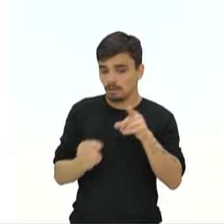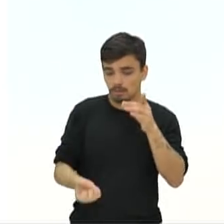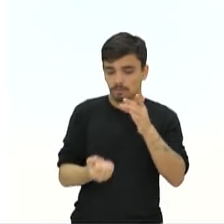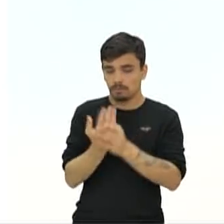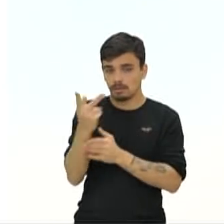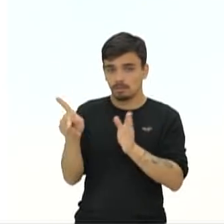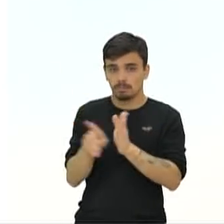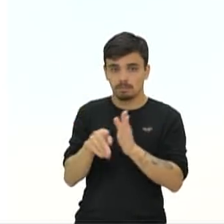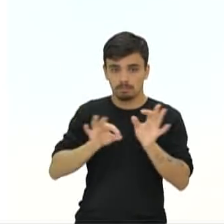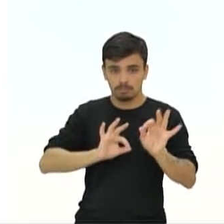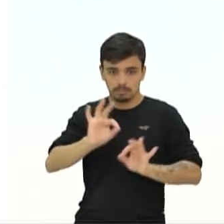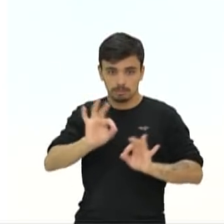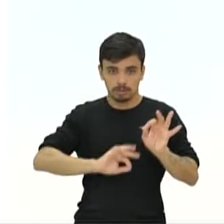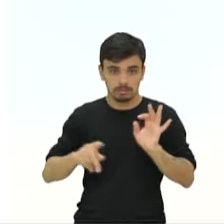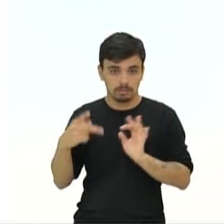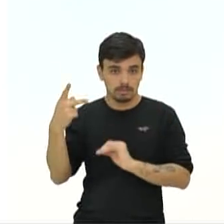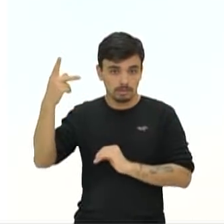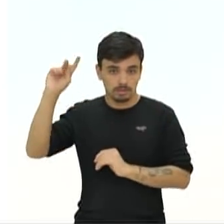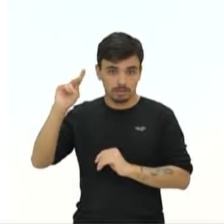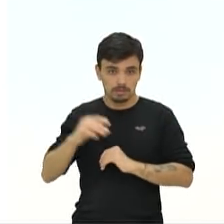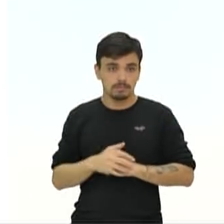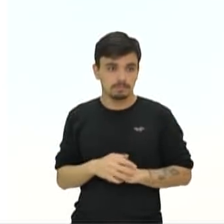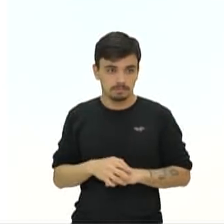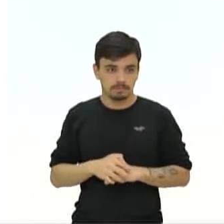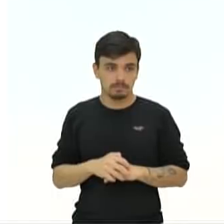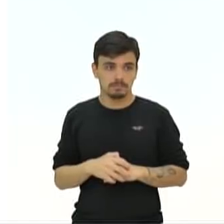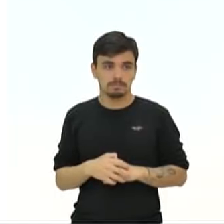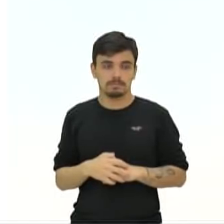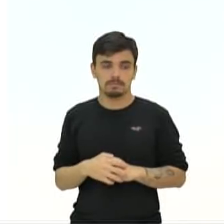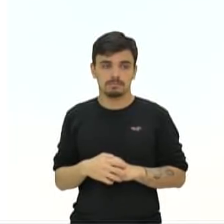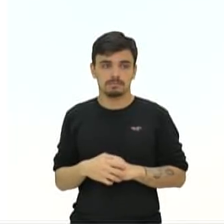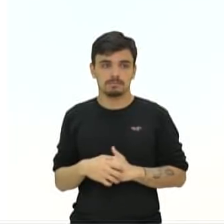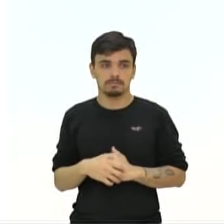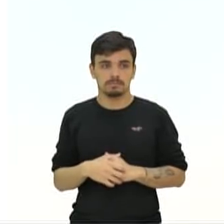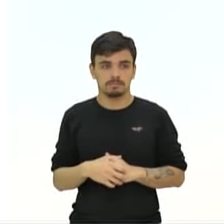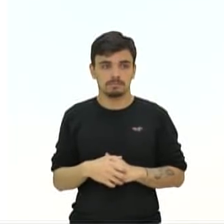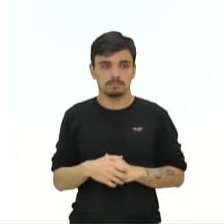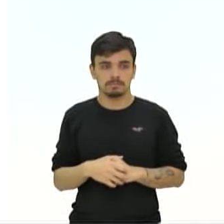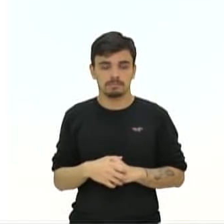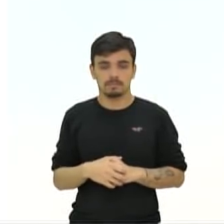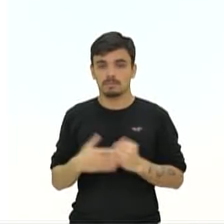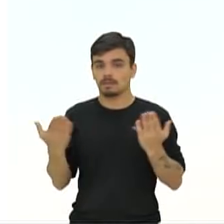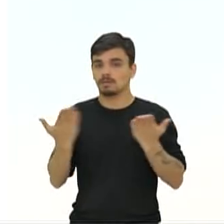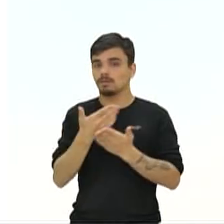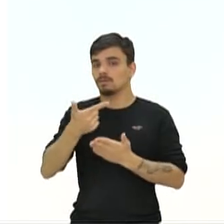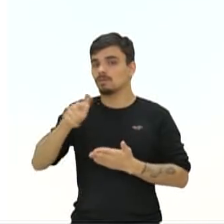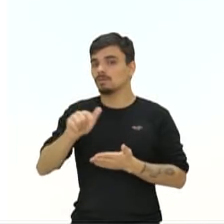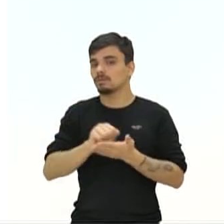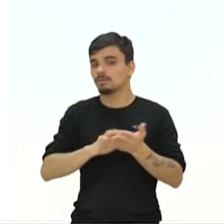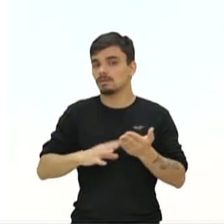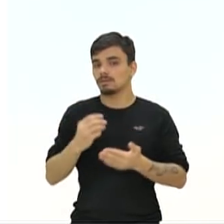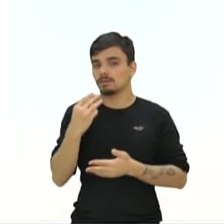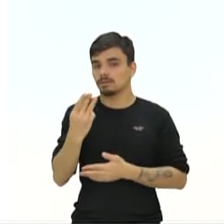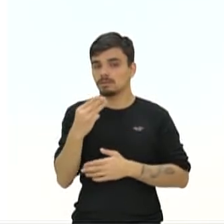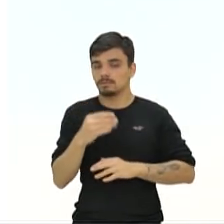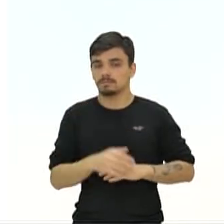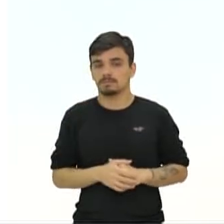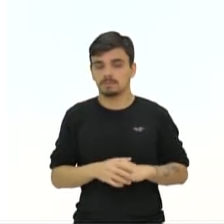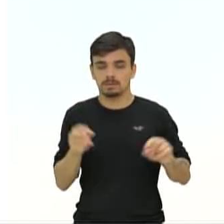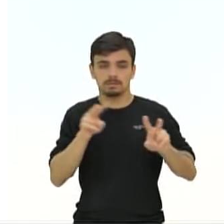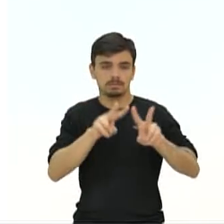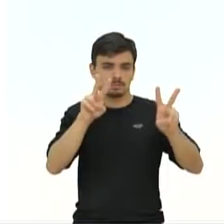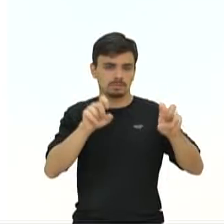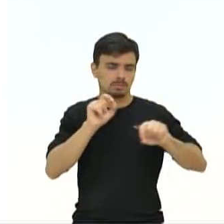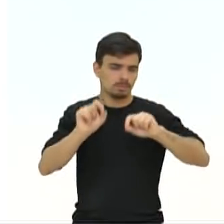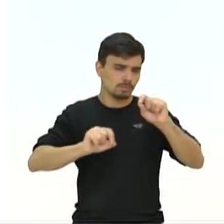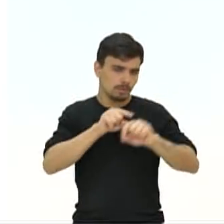um projeto dele de saneamento básico. Olha lá, então vamos para uma atividade? Vamos falar mais,